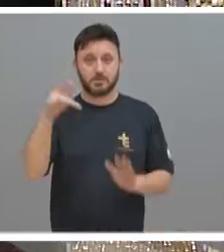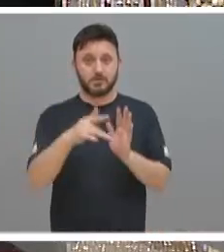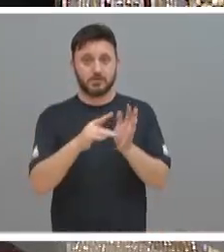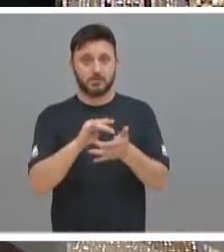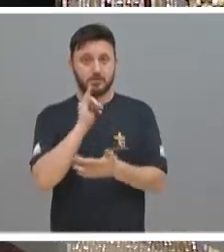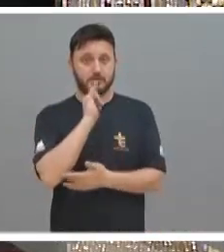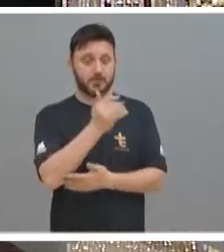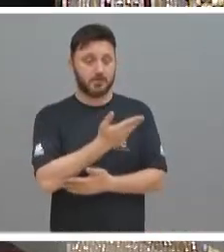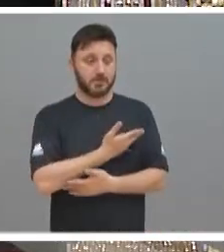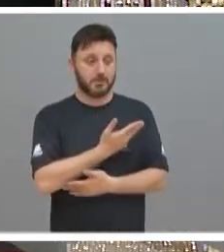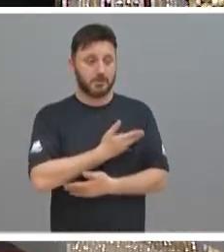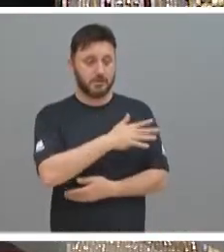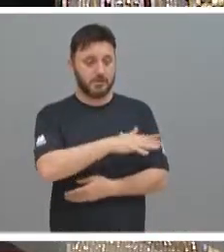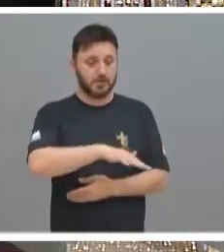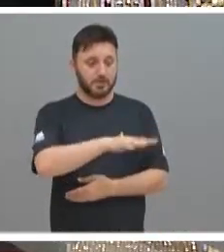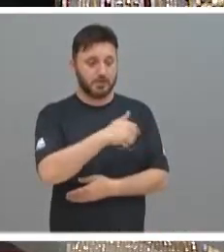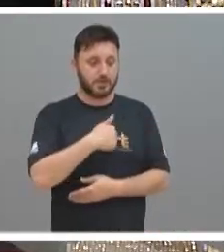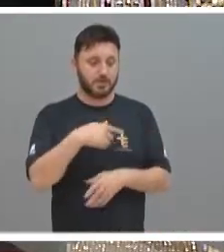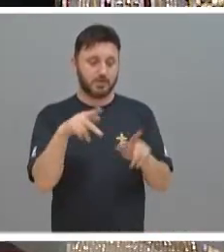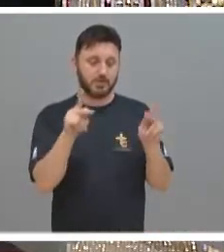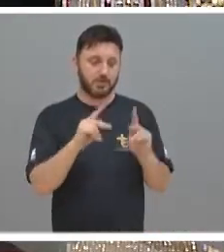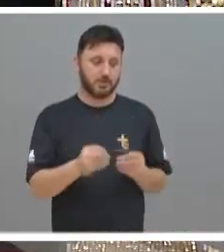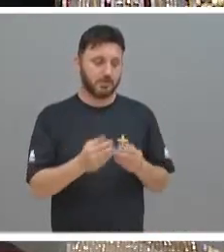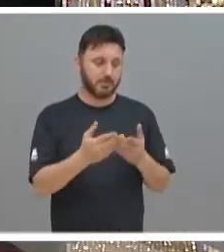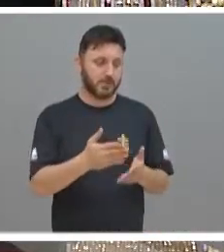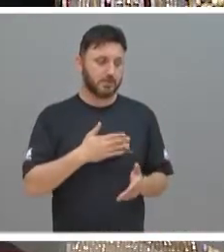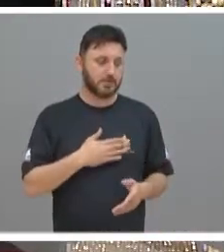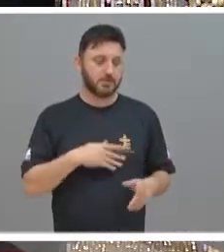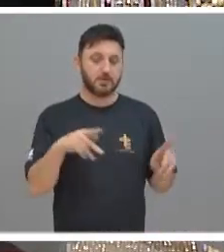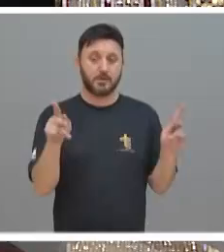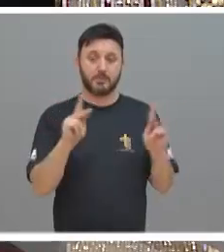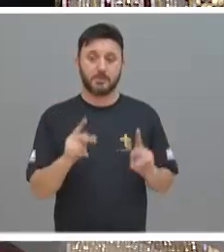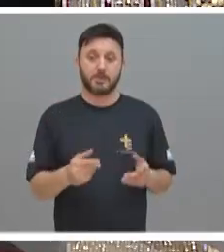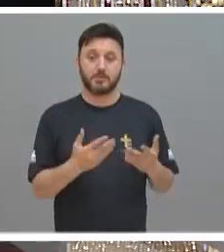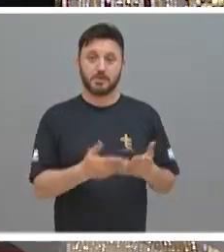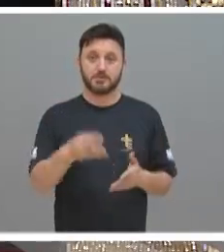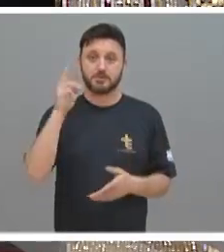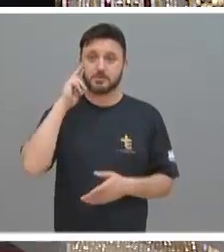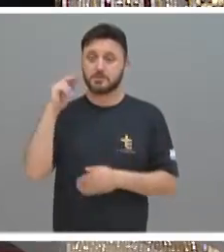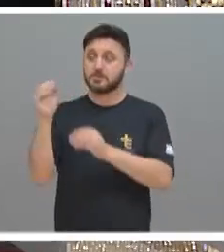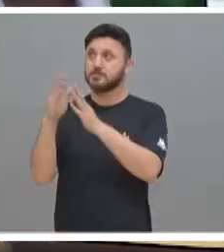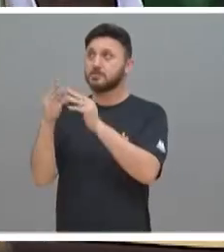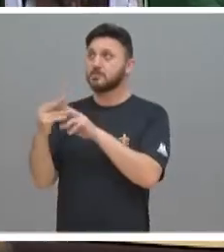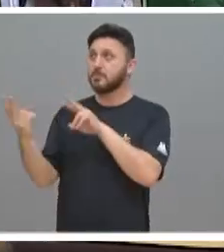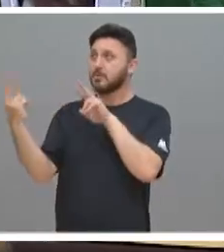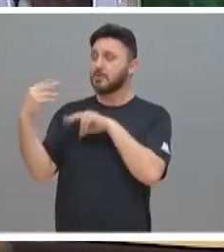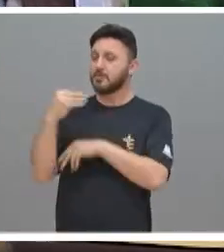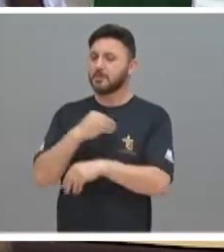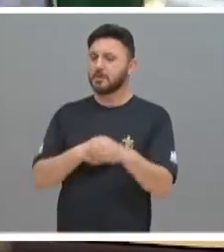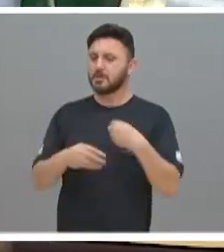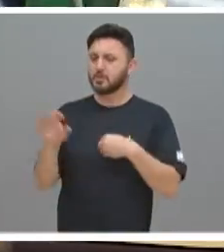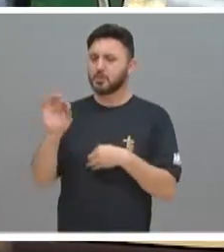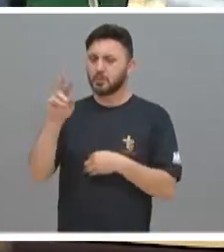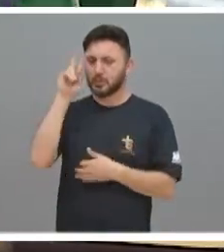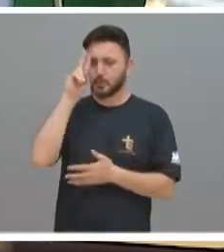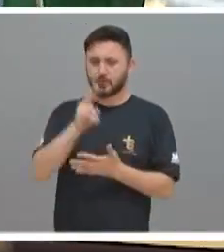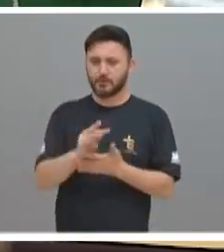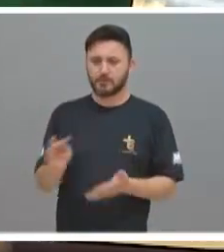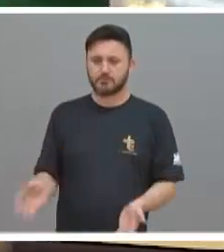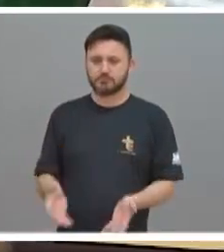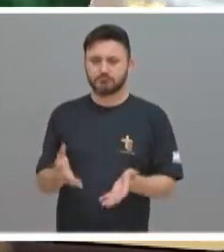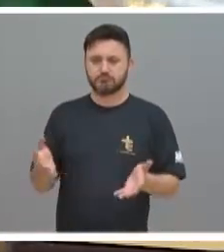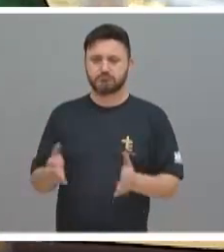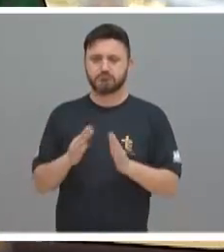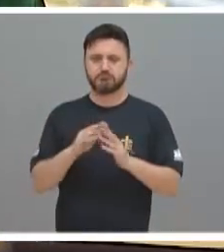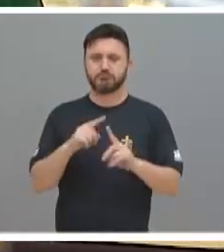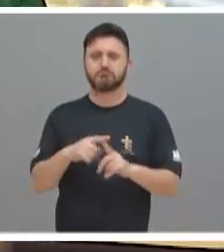Senhor Jesus Cristo, dissestes aos vossos apóstolos: eu vos deixo a paz, eu vos dou a minha paz. Não olheis os nossos pecados, mas a fé que